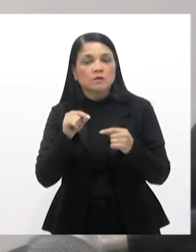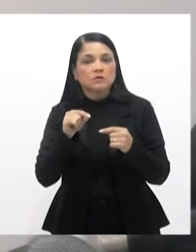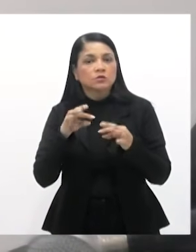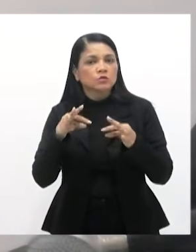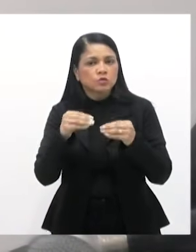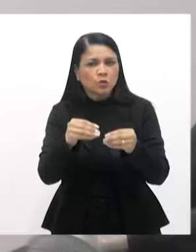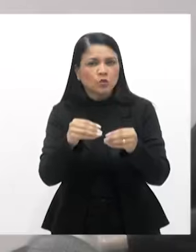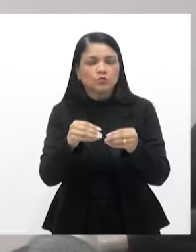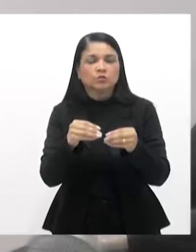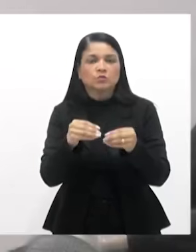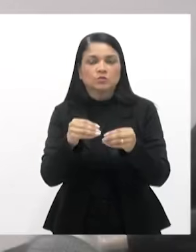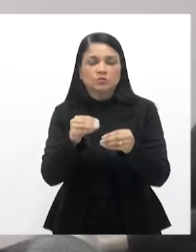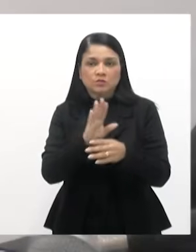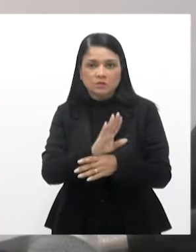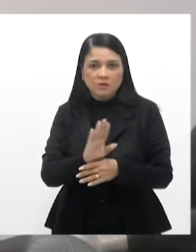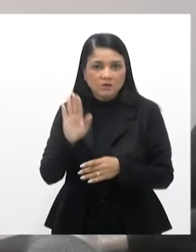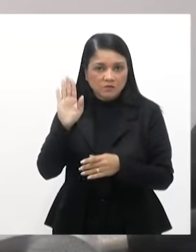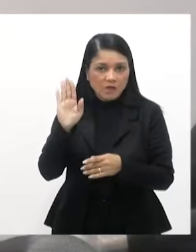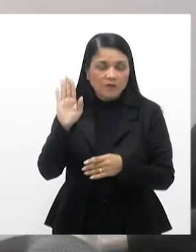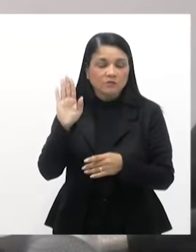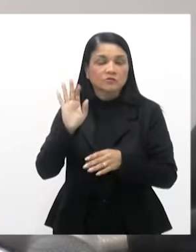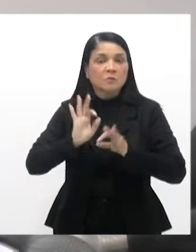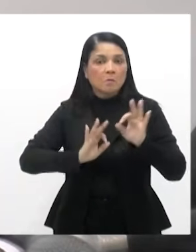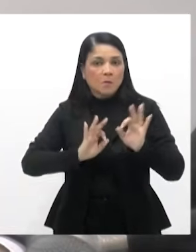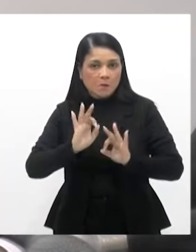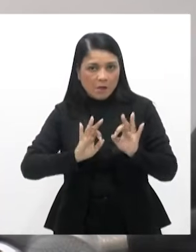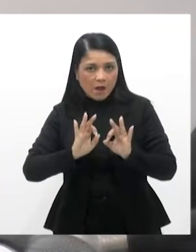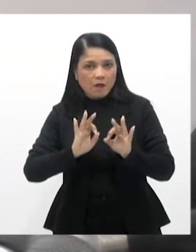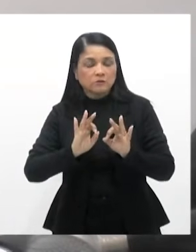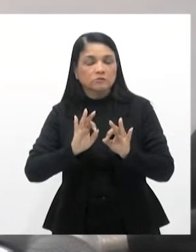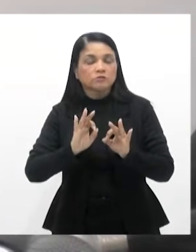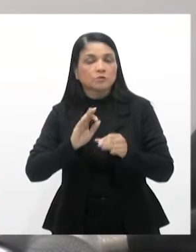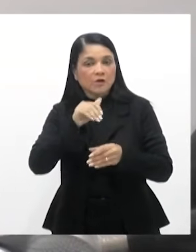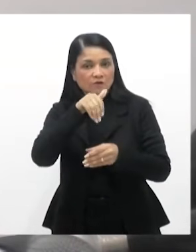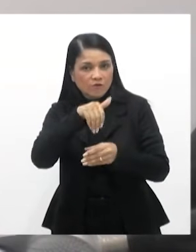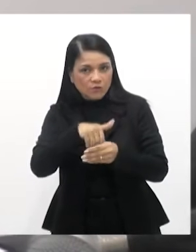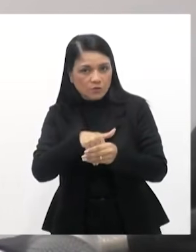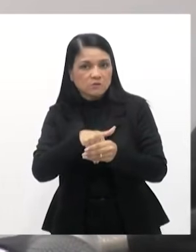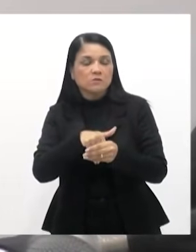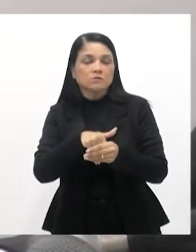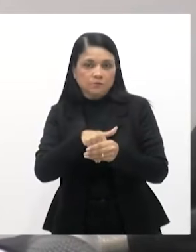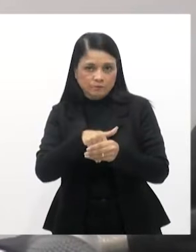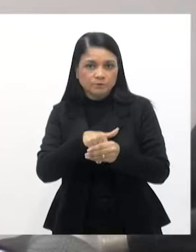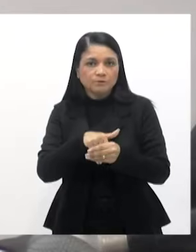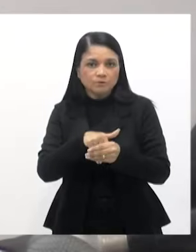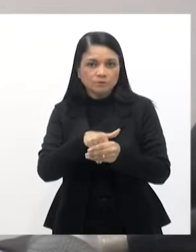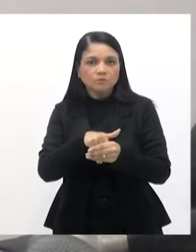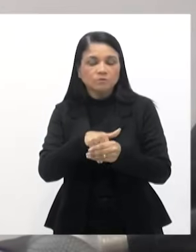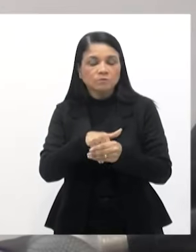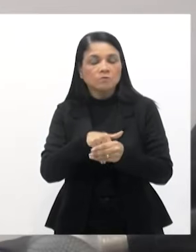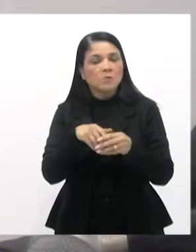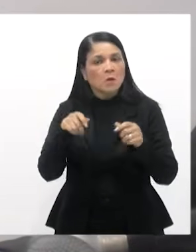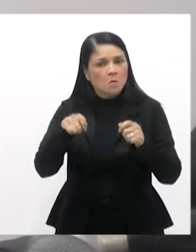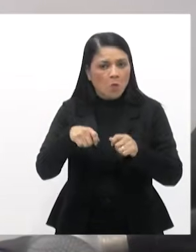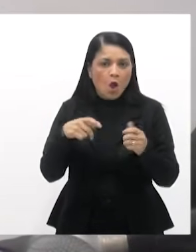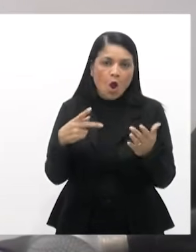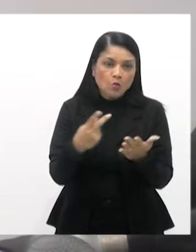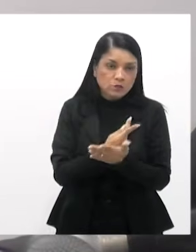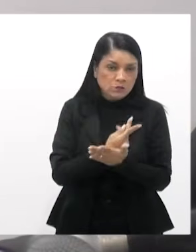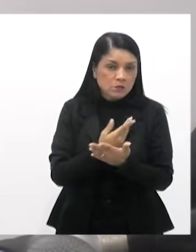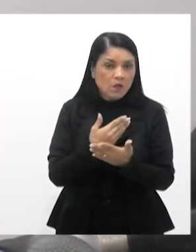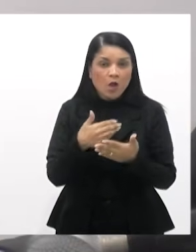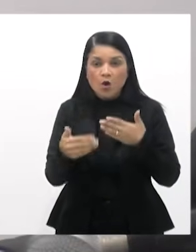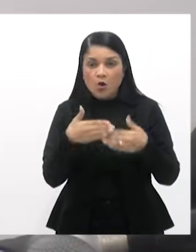que possam e estejam preparados neste pleito, em que pode acontecer a qualquer momento,